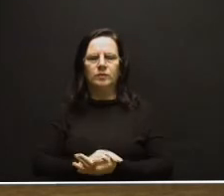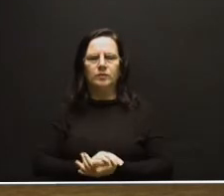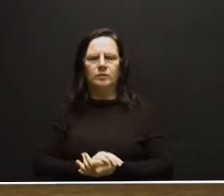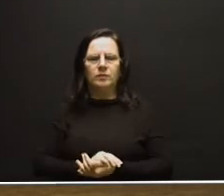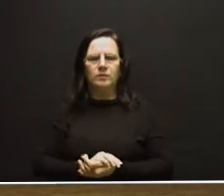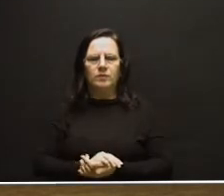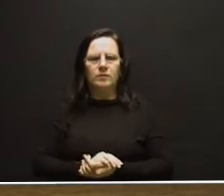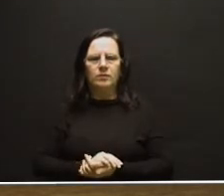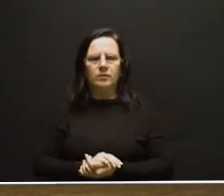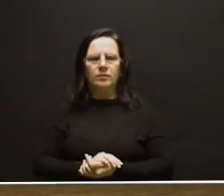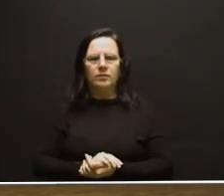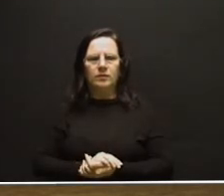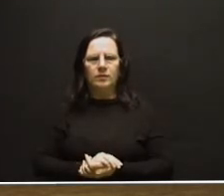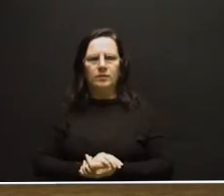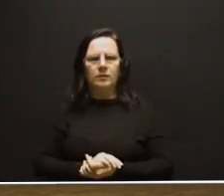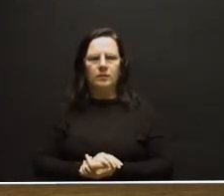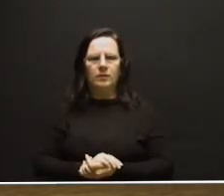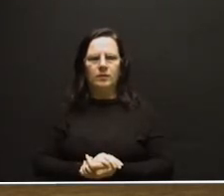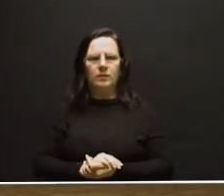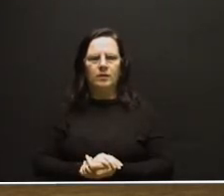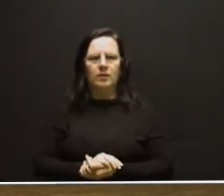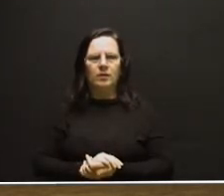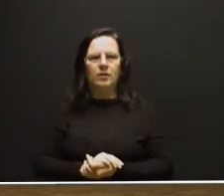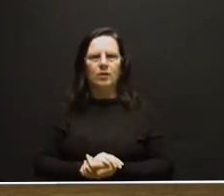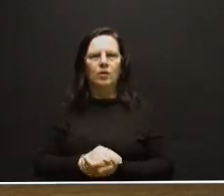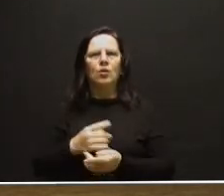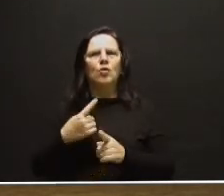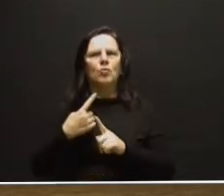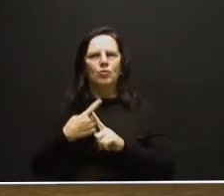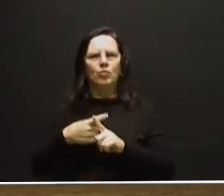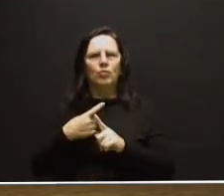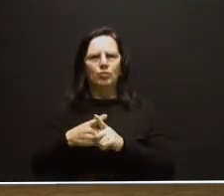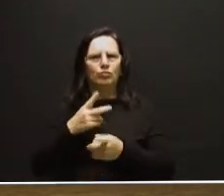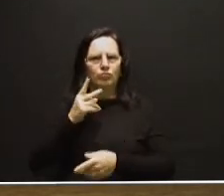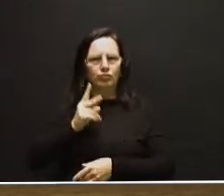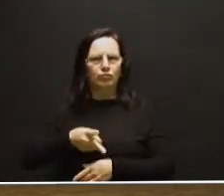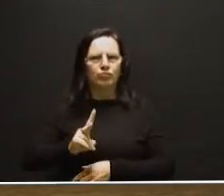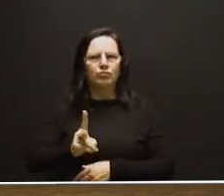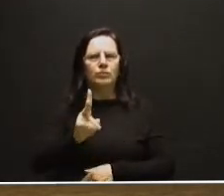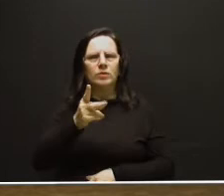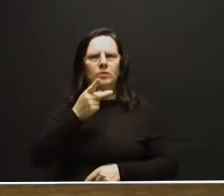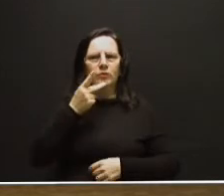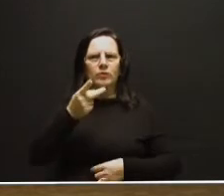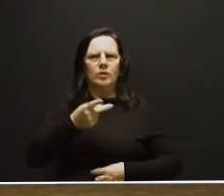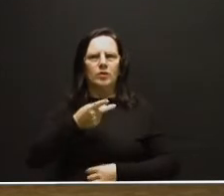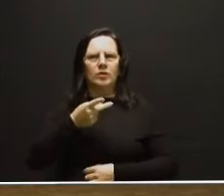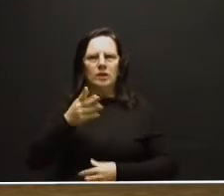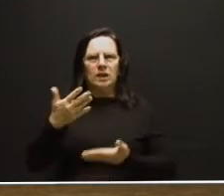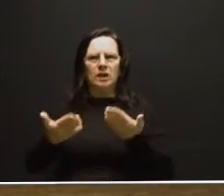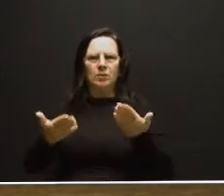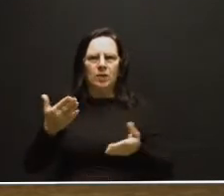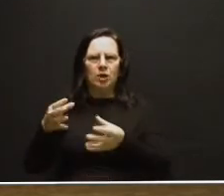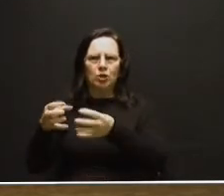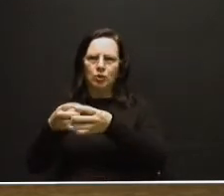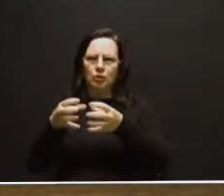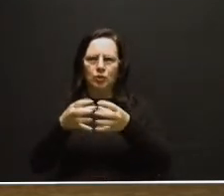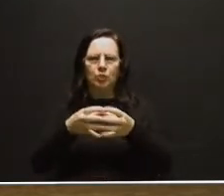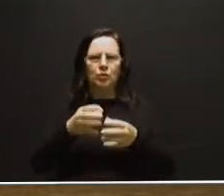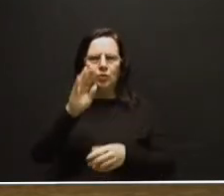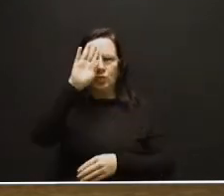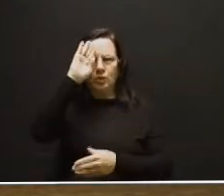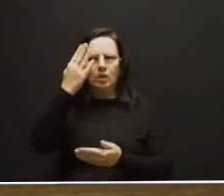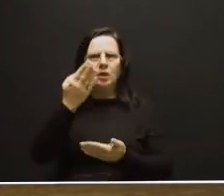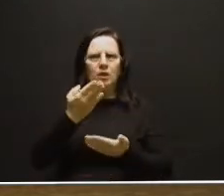porque eu quero deixar que eu falo sistematicamente independente de questões partidárias eu acredito no governo